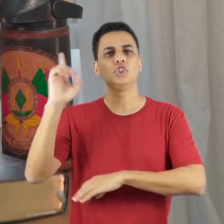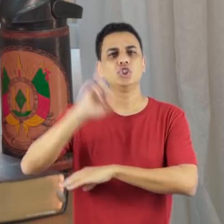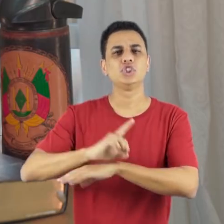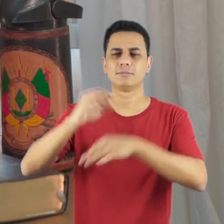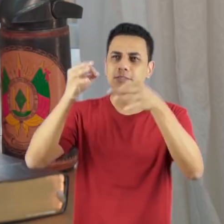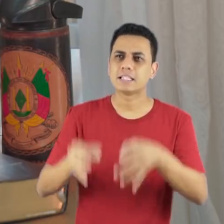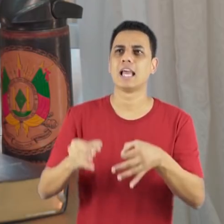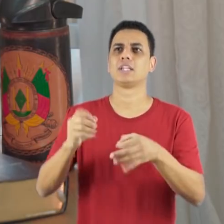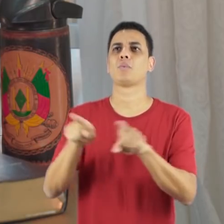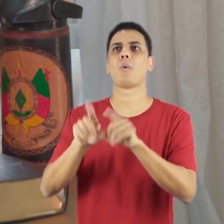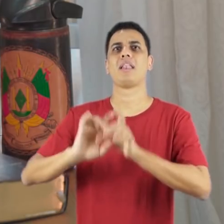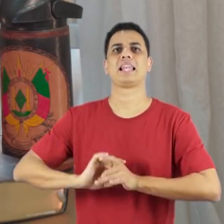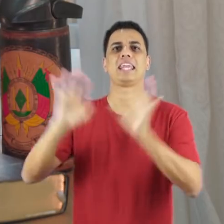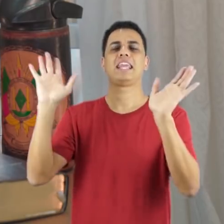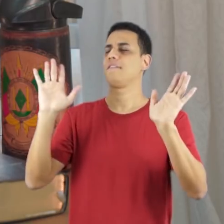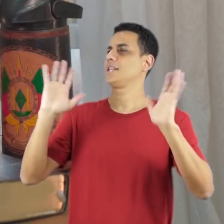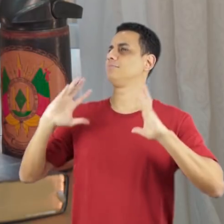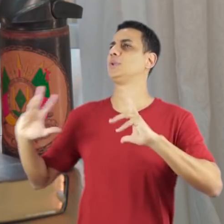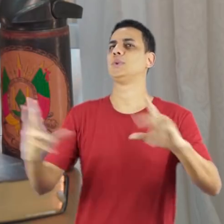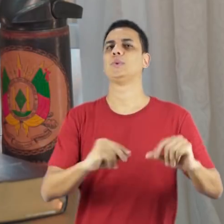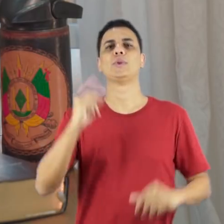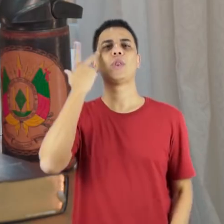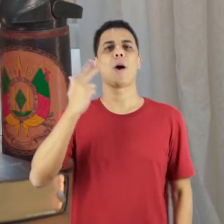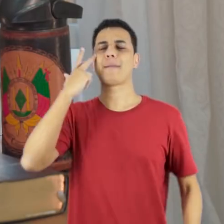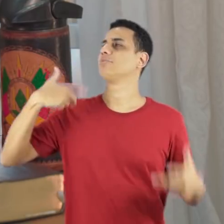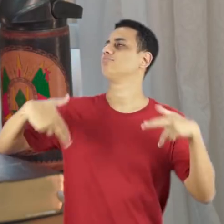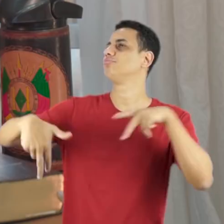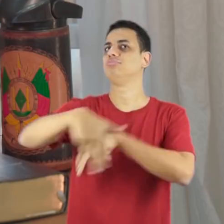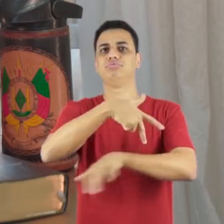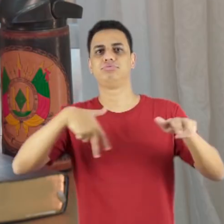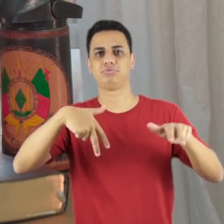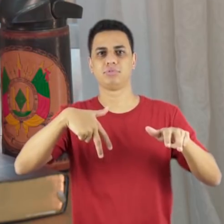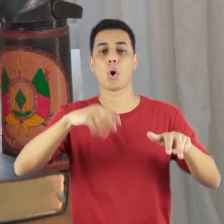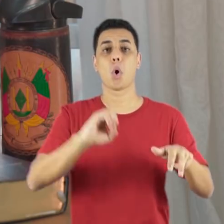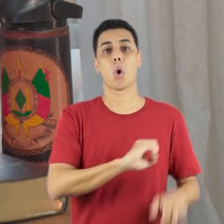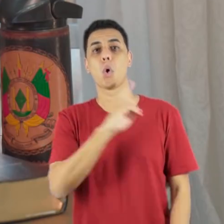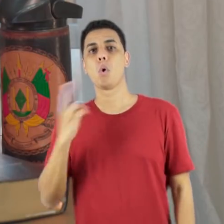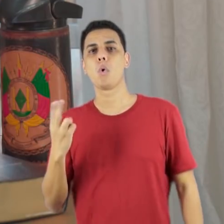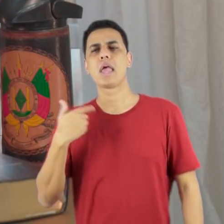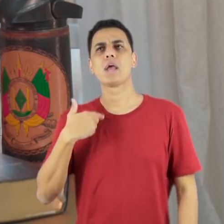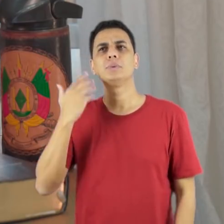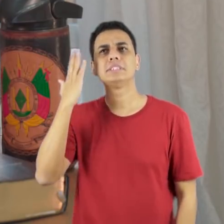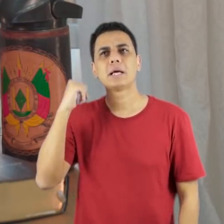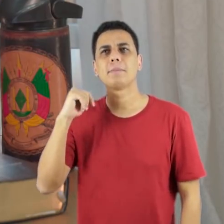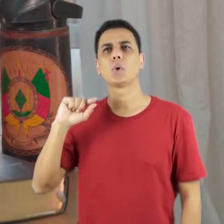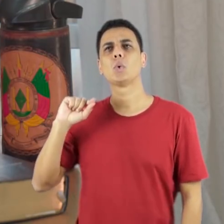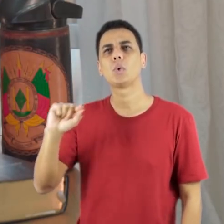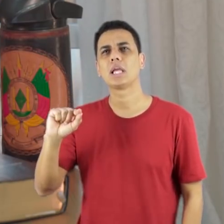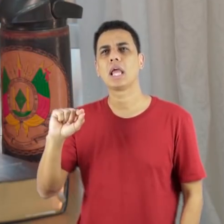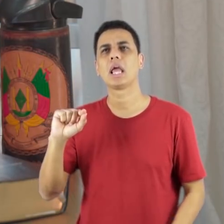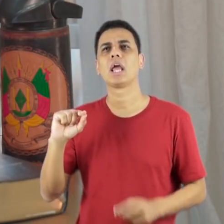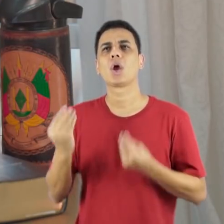nós estaremos livres dessa pandemia, com tudo voltando a ser como era antes, para ser alguém que sabe o que,